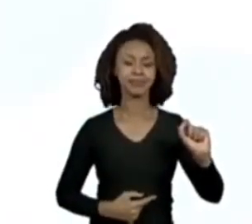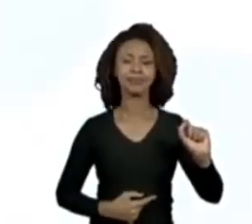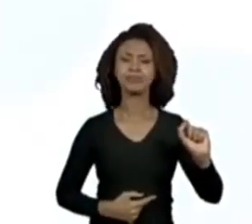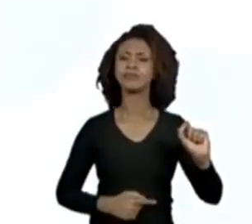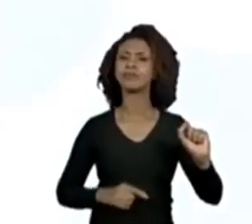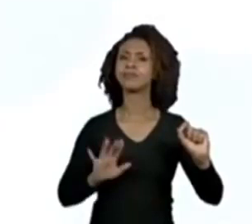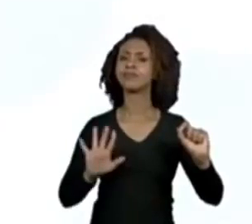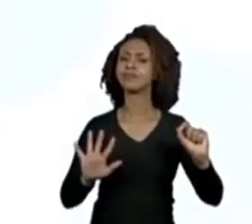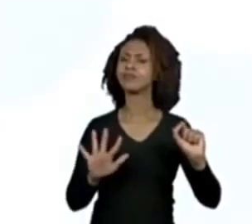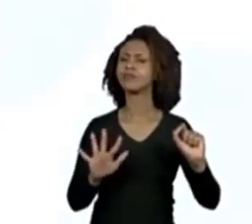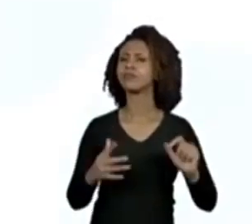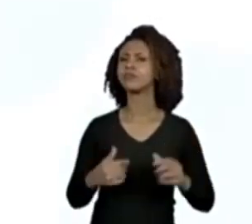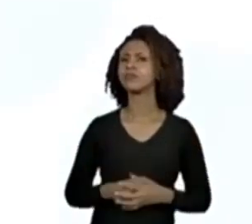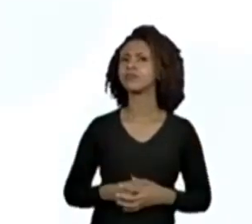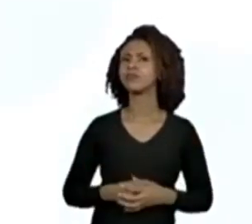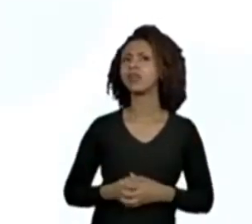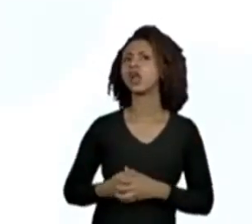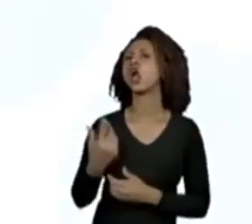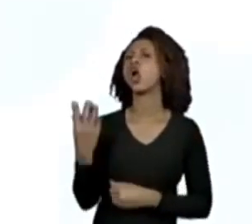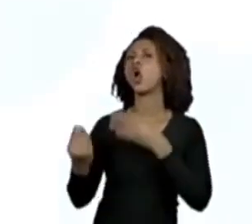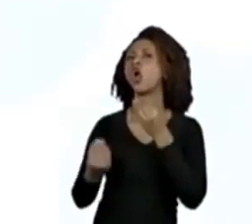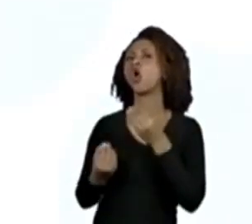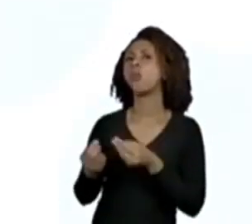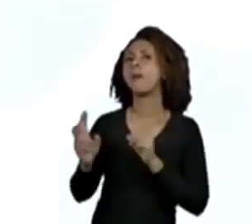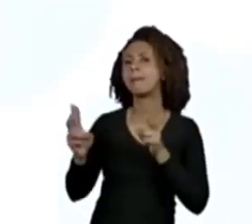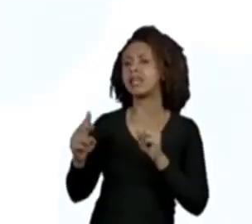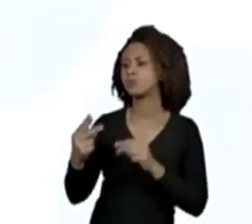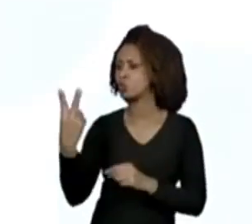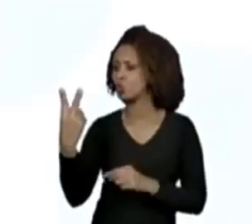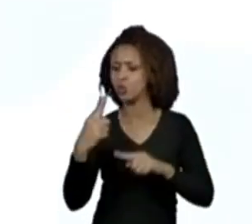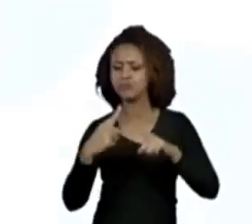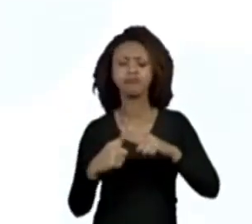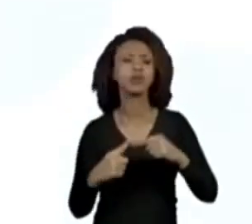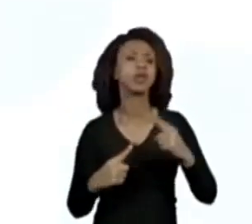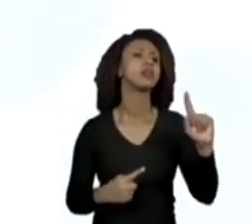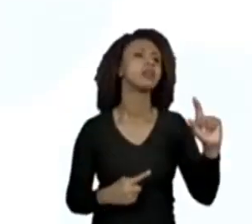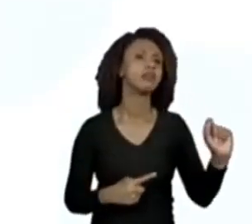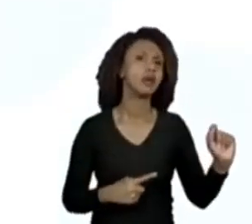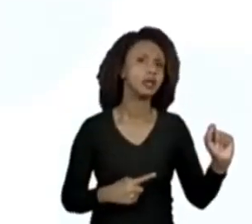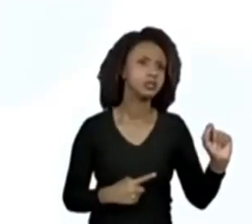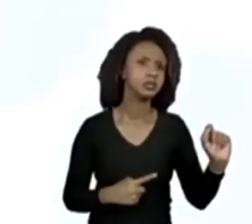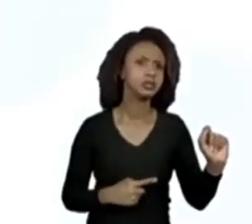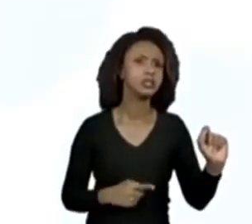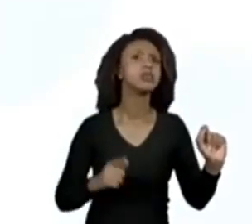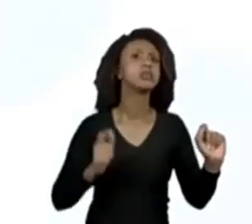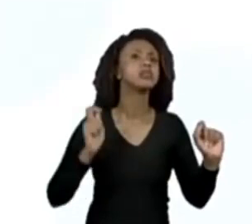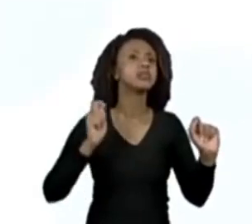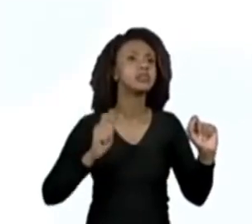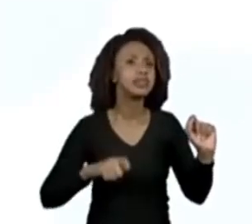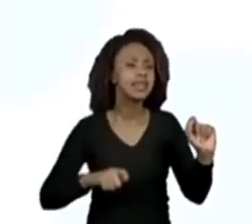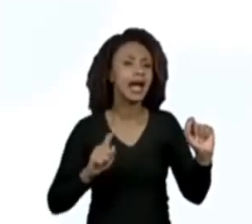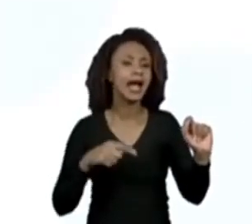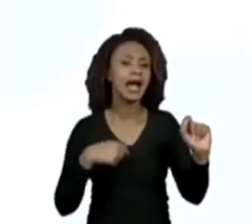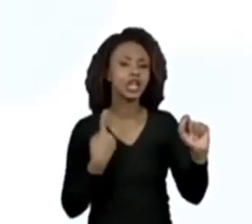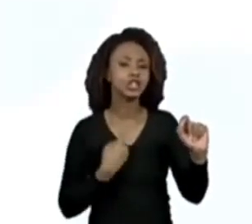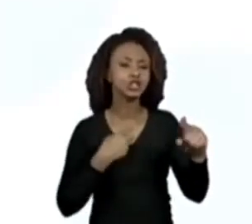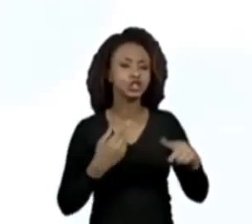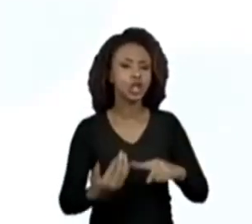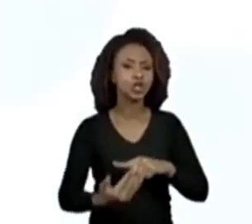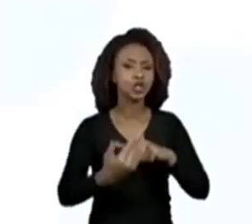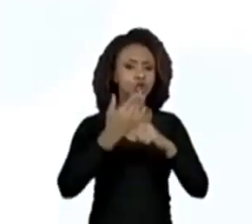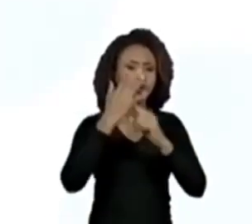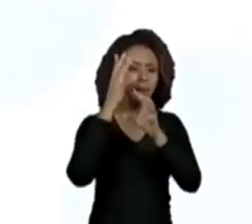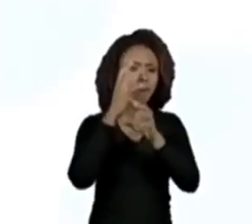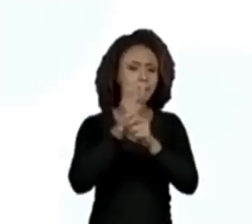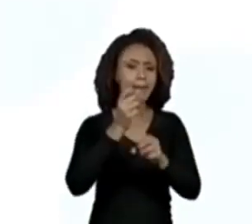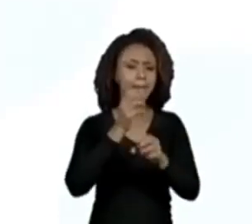Como é que essa multiplicação, 2 vezes 10, pode nos ajudar